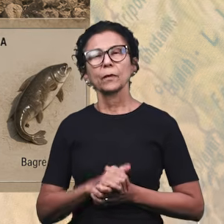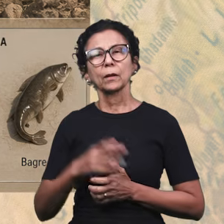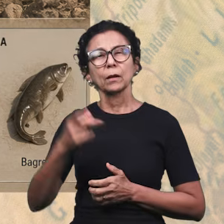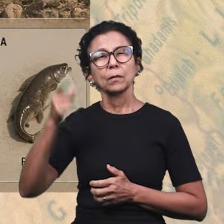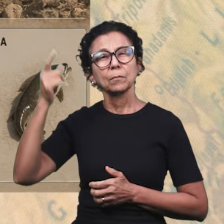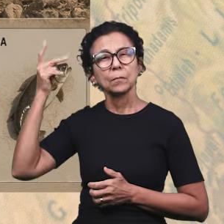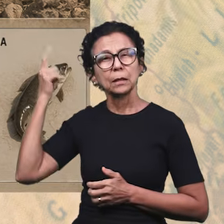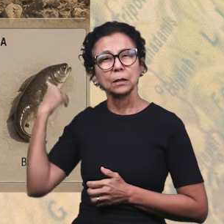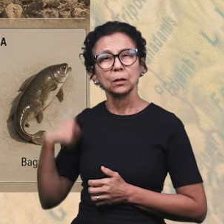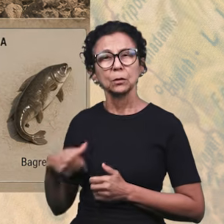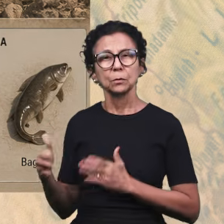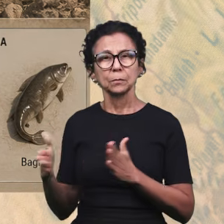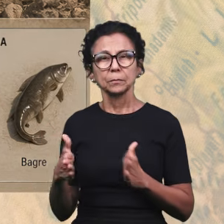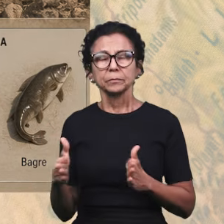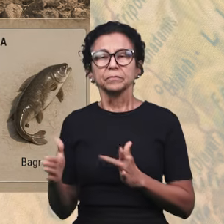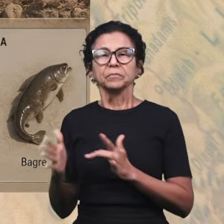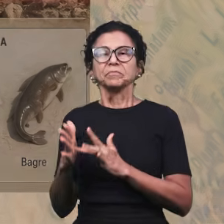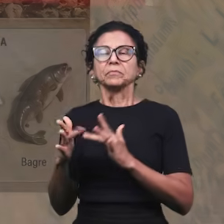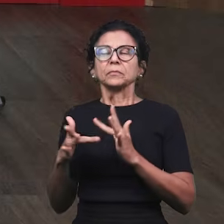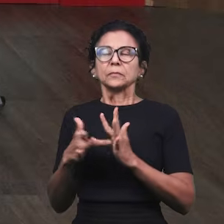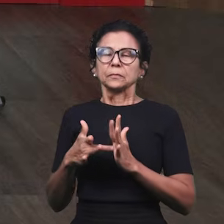uma pequena anotação